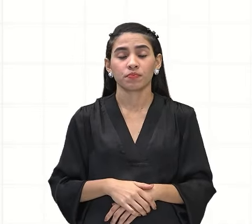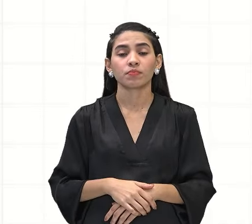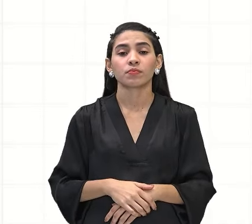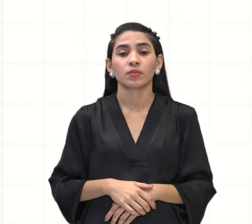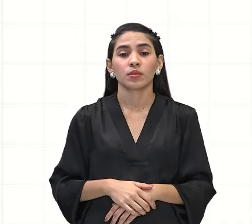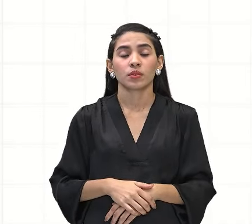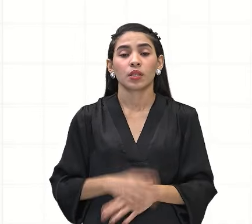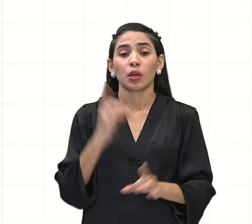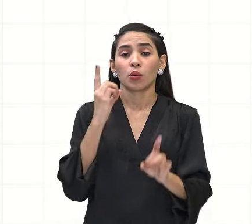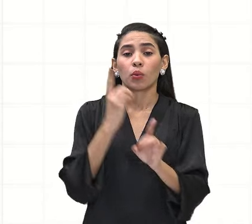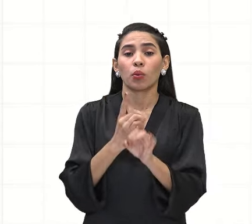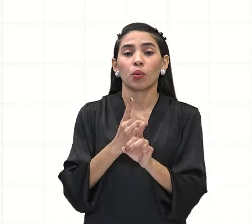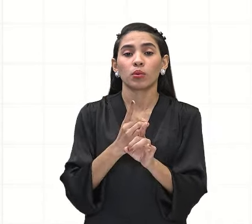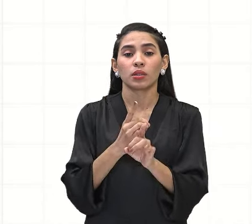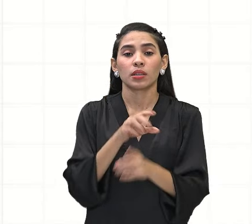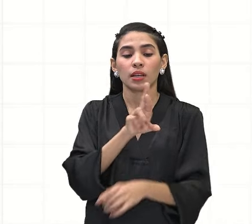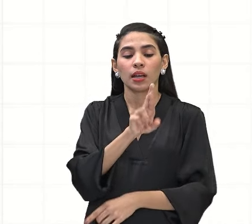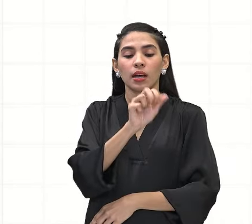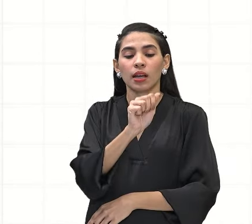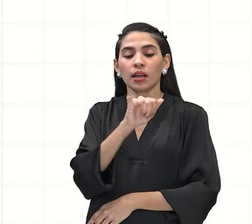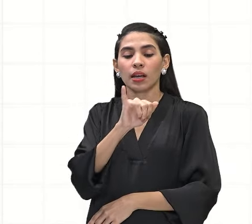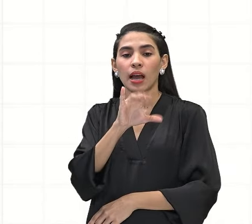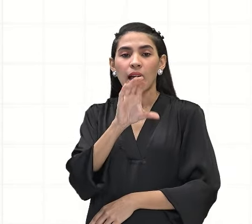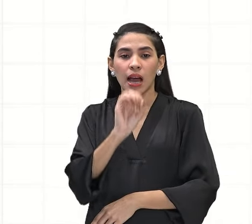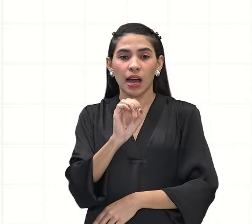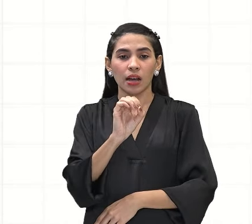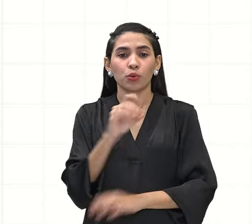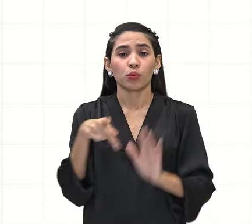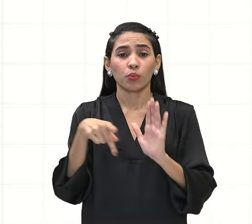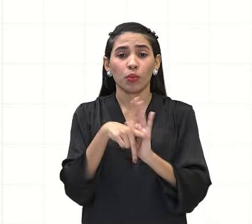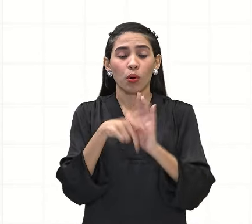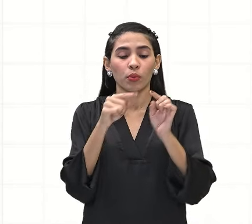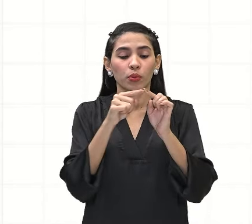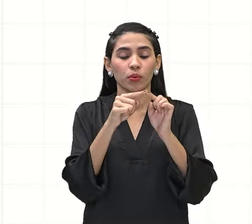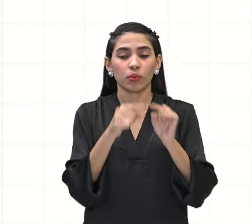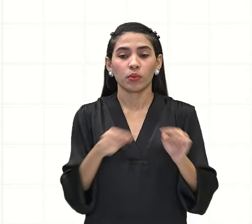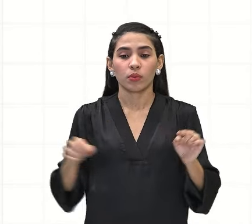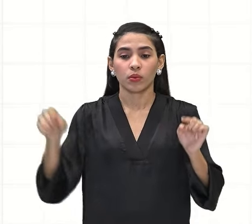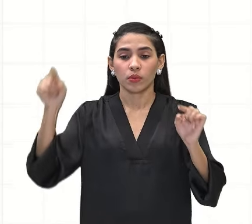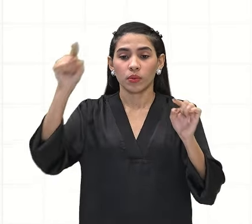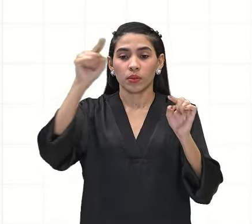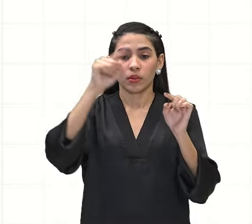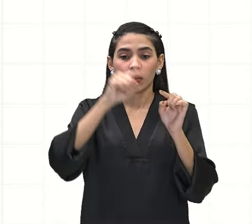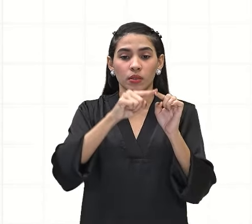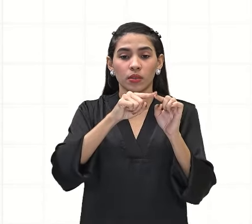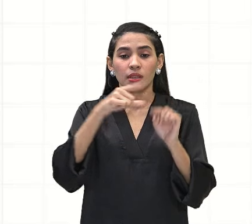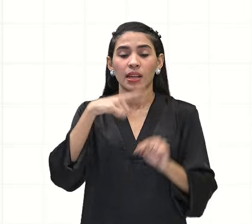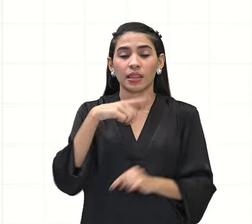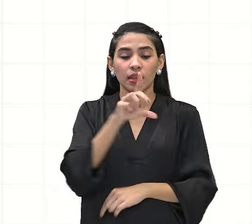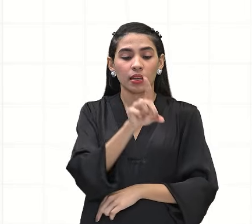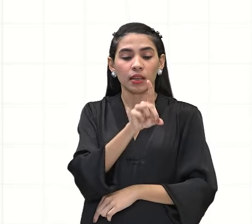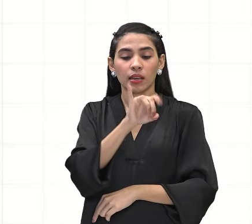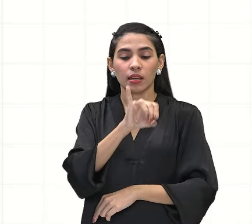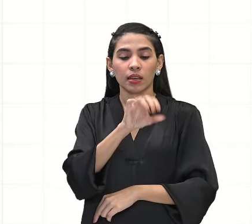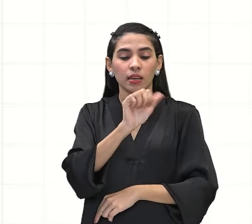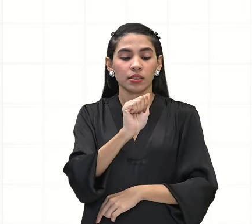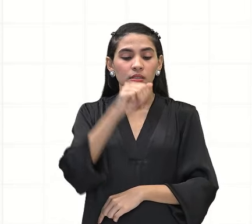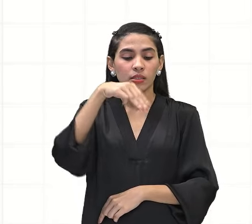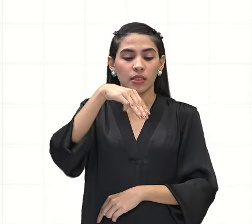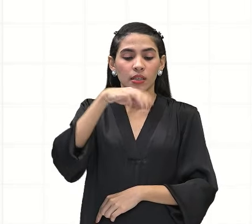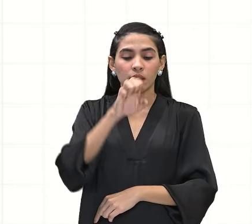determinar o raio de uma circunferência que possui diâmetro